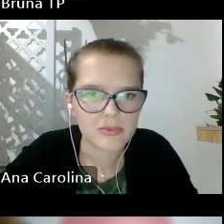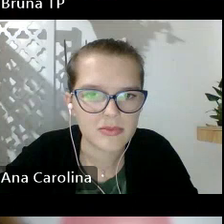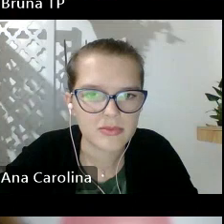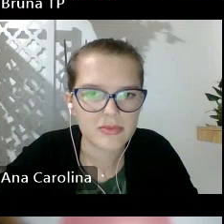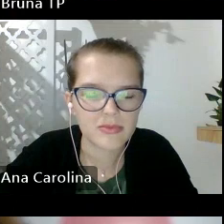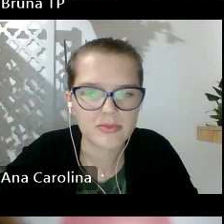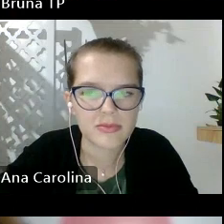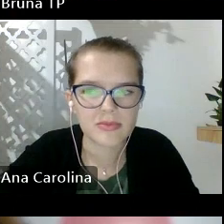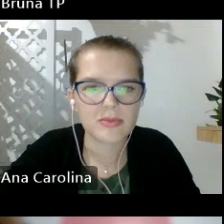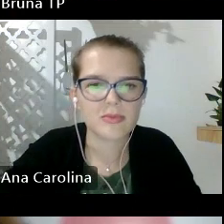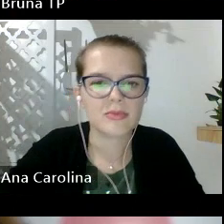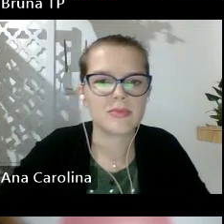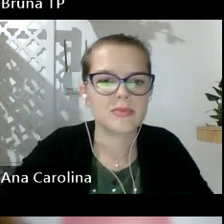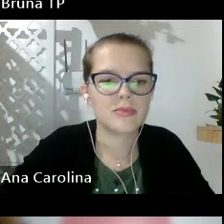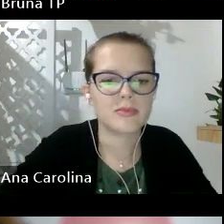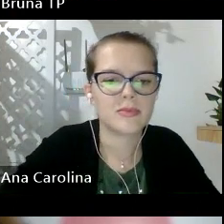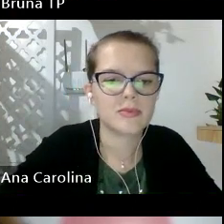entendeu? Então,